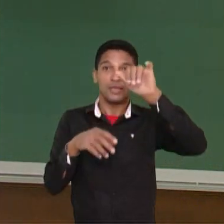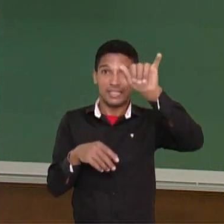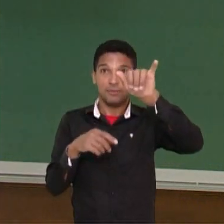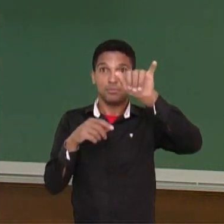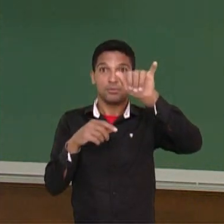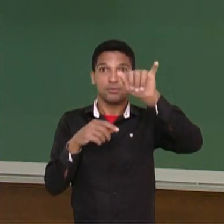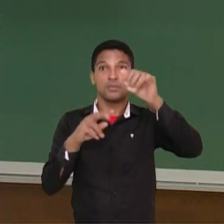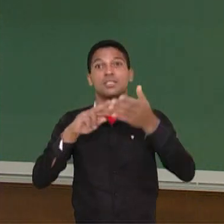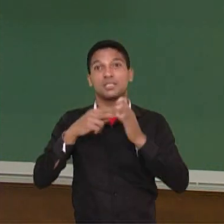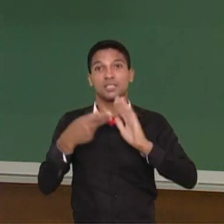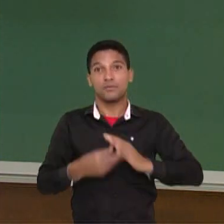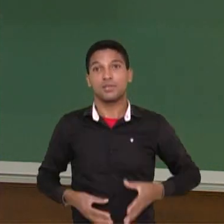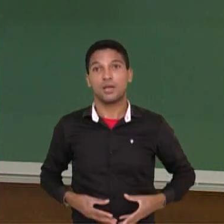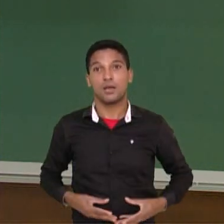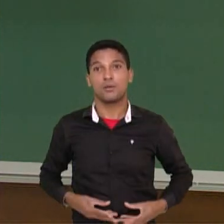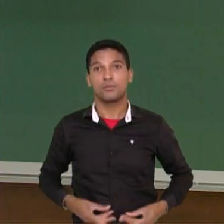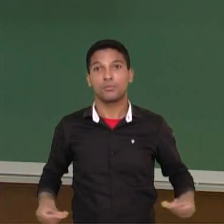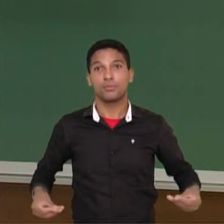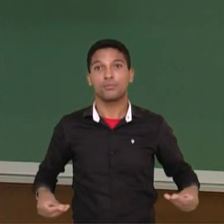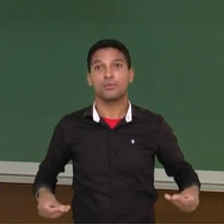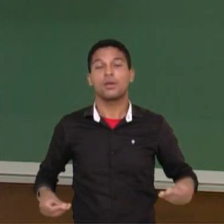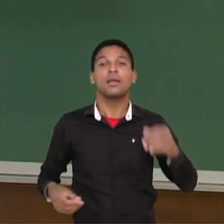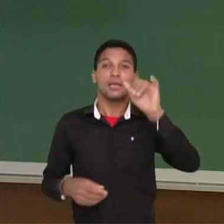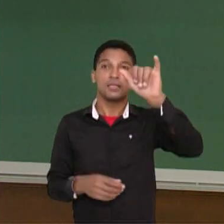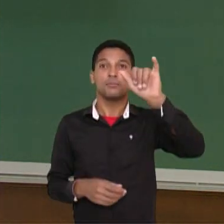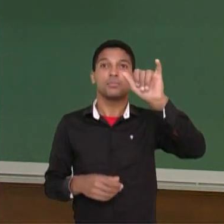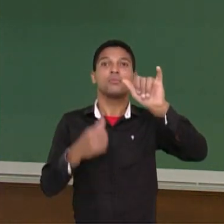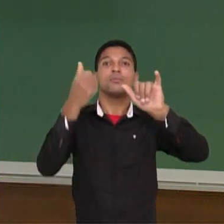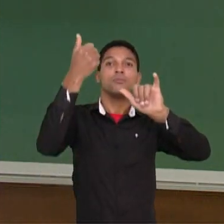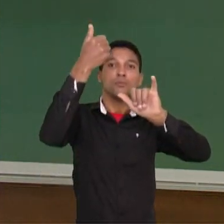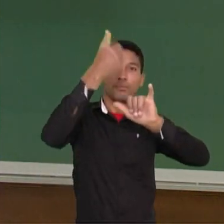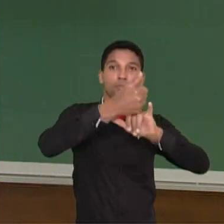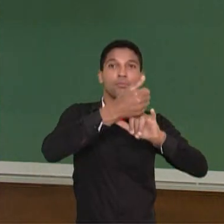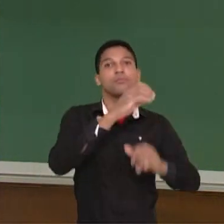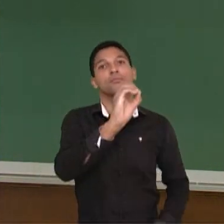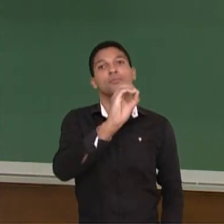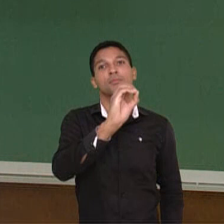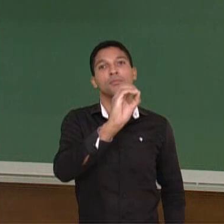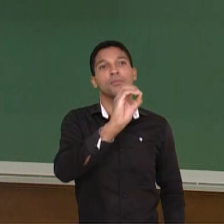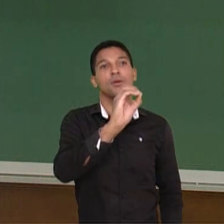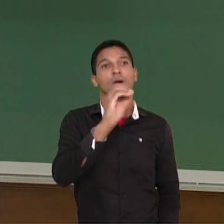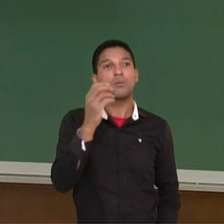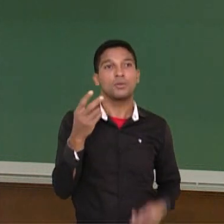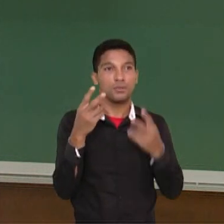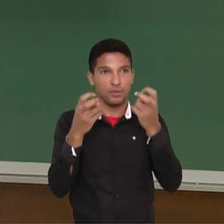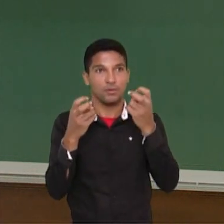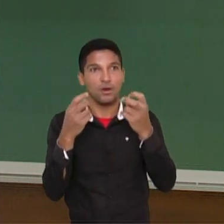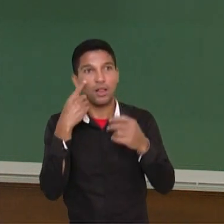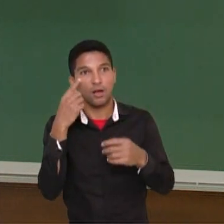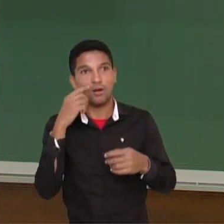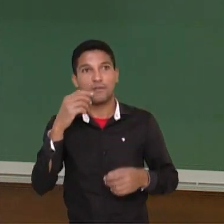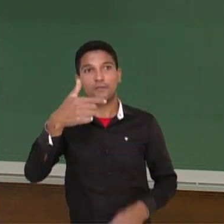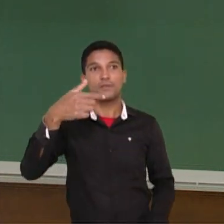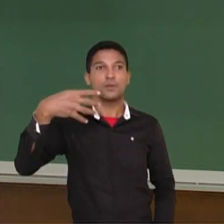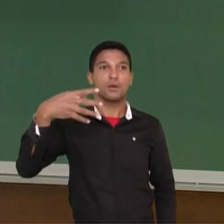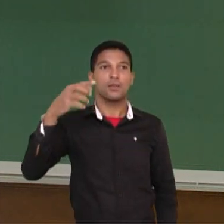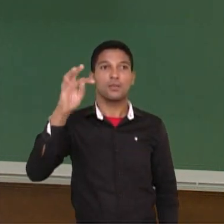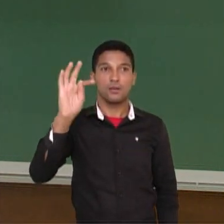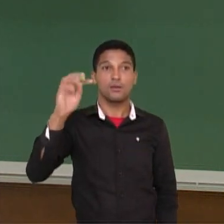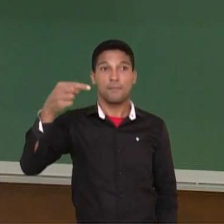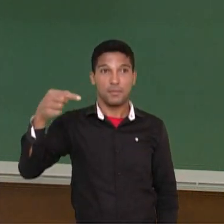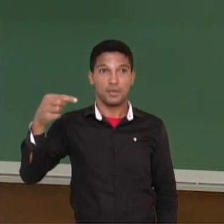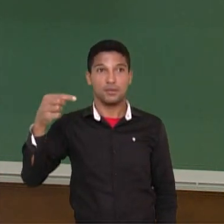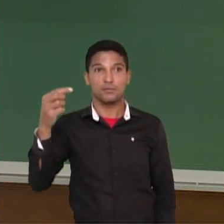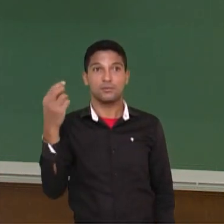né? Substituindo o y aqui por zero, eu vou ter essa função aqui igual a zero, como está escrito aí. 24t menos 2t ao quadrado igual a